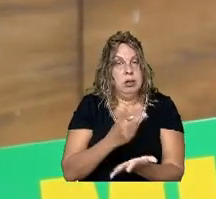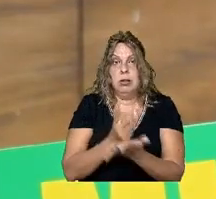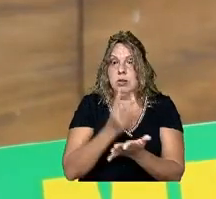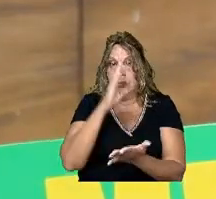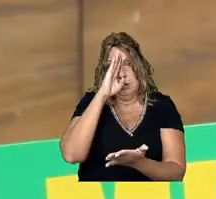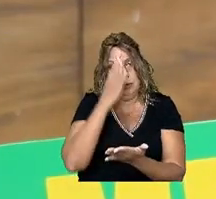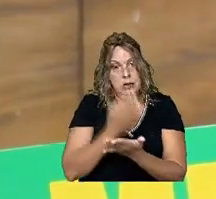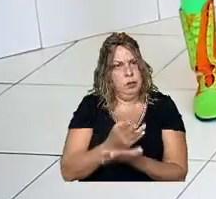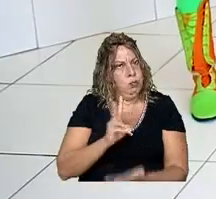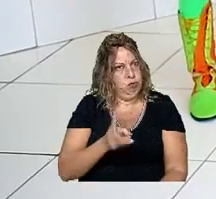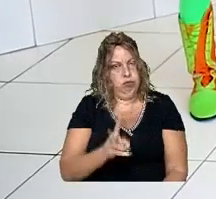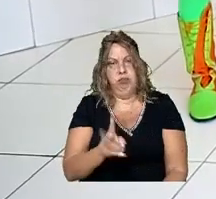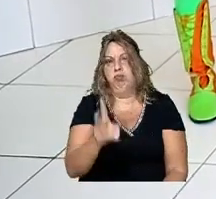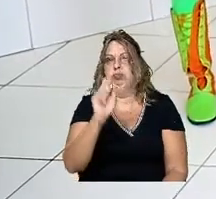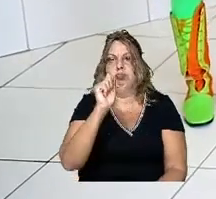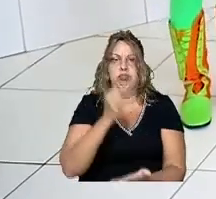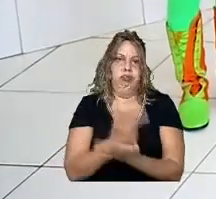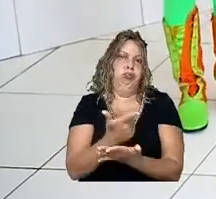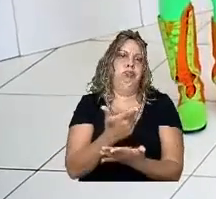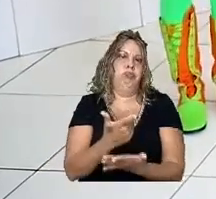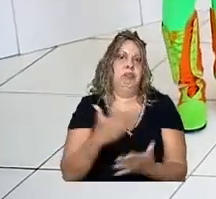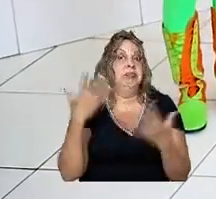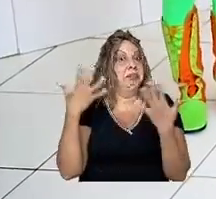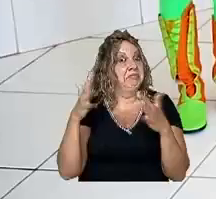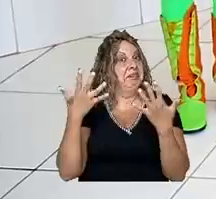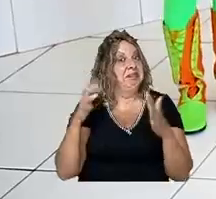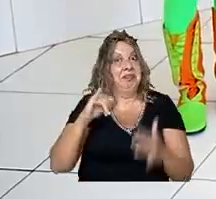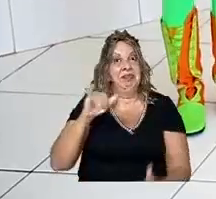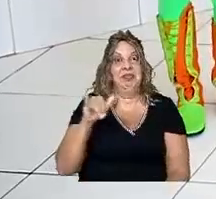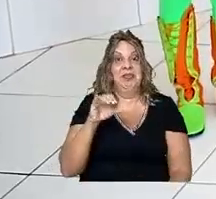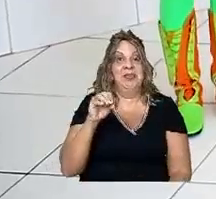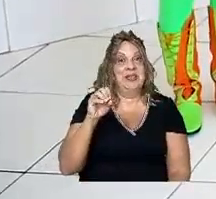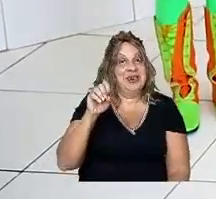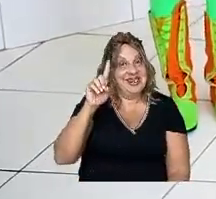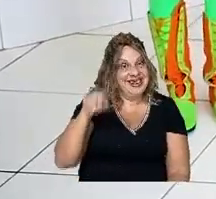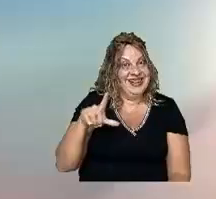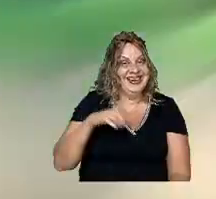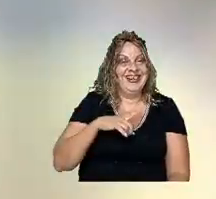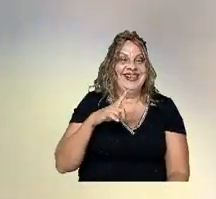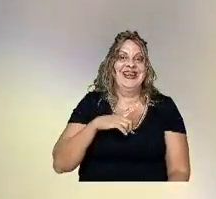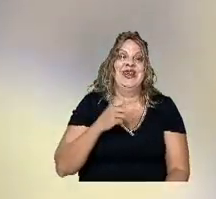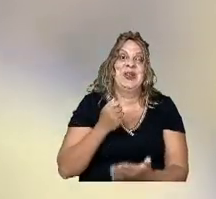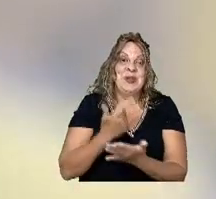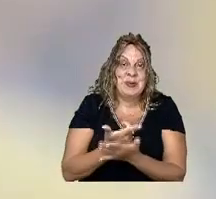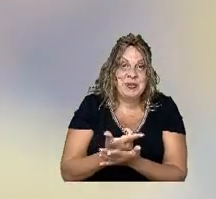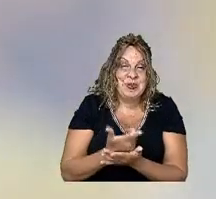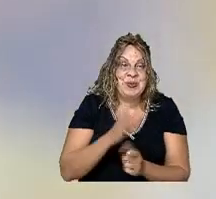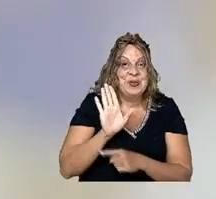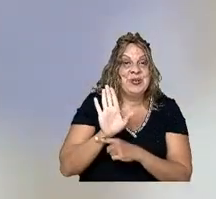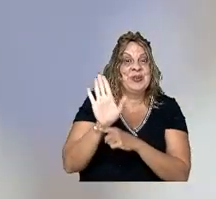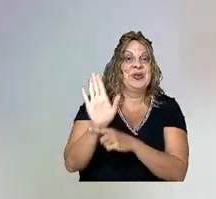vou continuar comprando. Parabéns, José Tadeu de Melo. Você adquiriu o Caju Cap e ajudou as